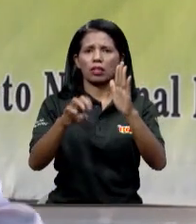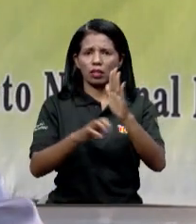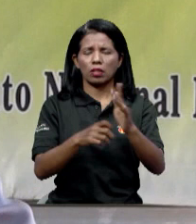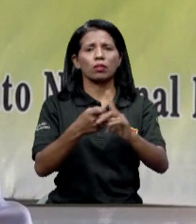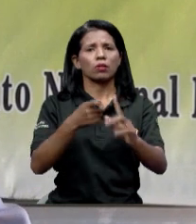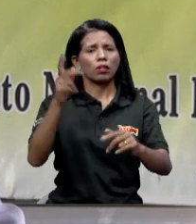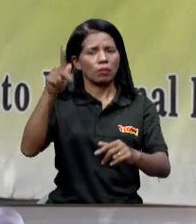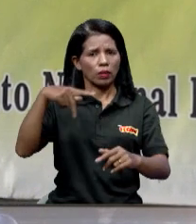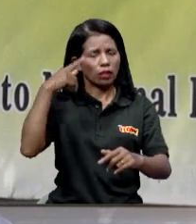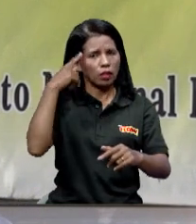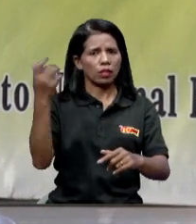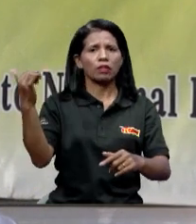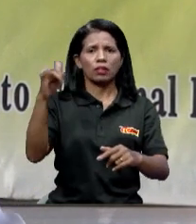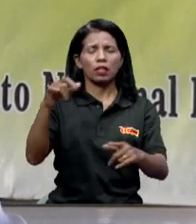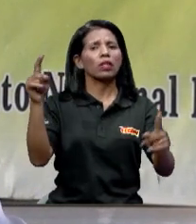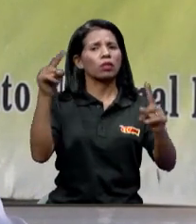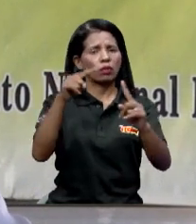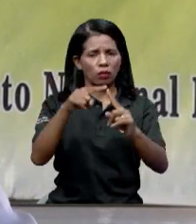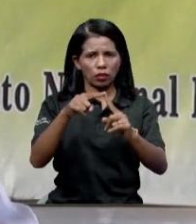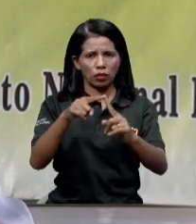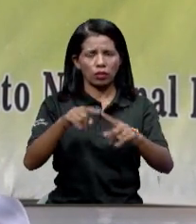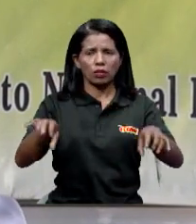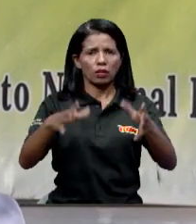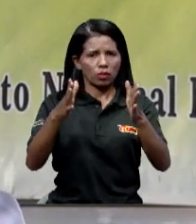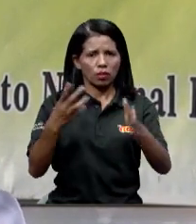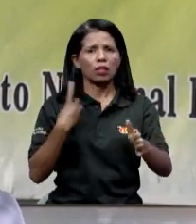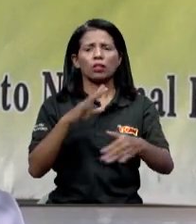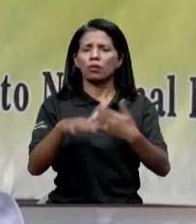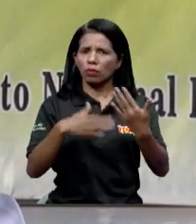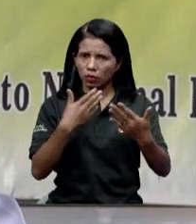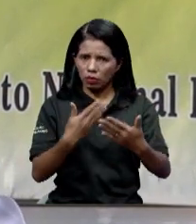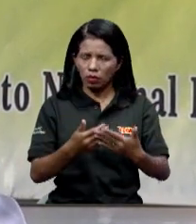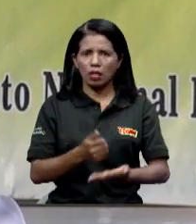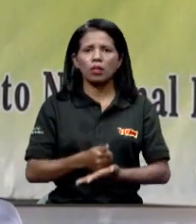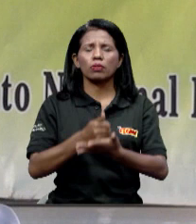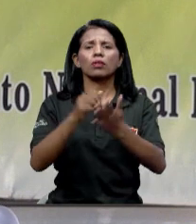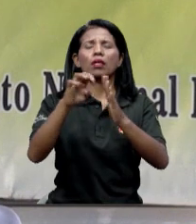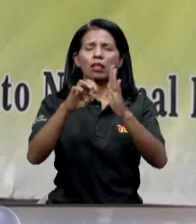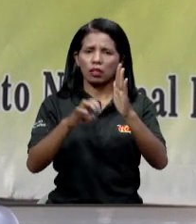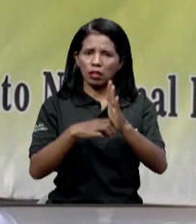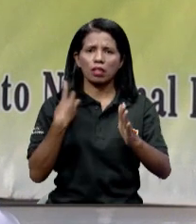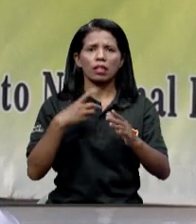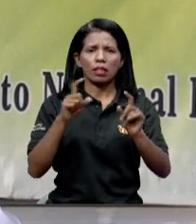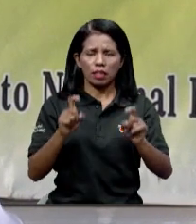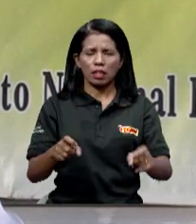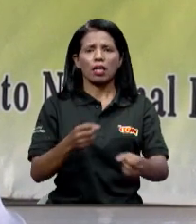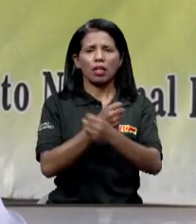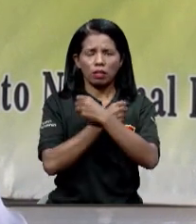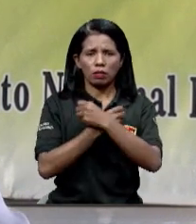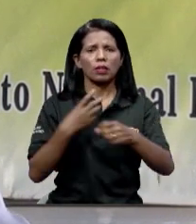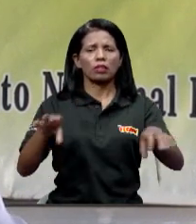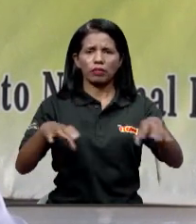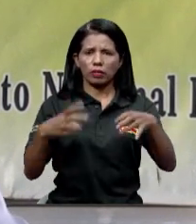se era tofal e rebe. Funcionário bem bem, e todo servia estado, né? E tu tem que ser a dome carreira, o problema que tá ralo,